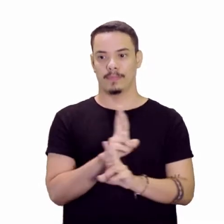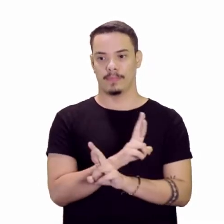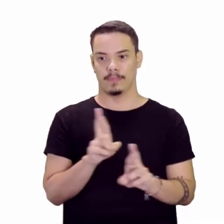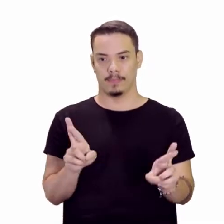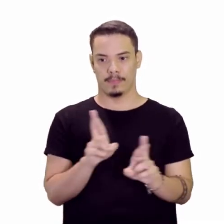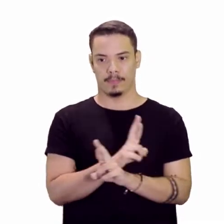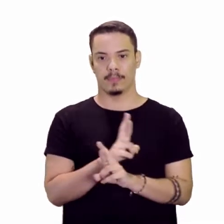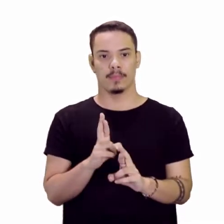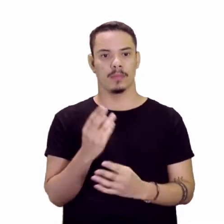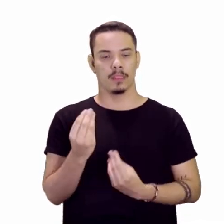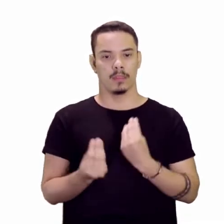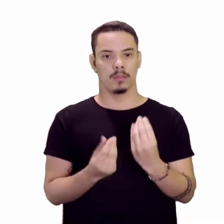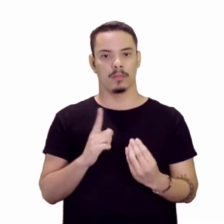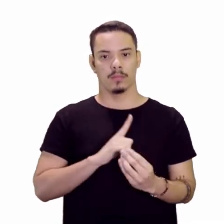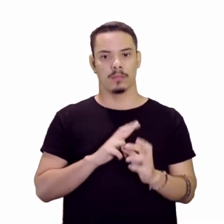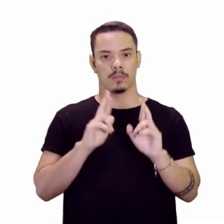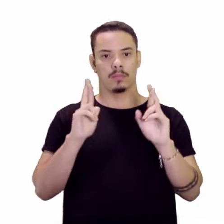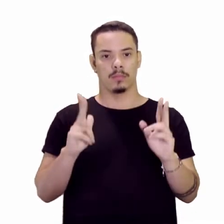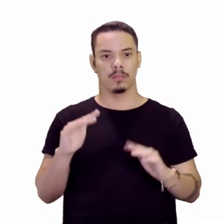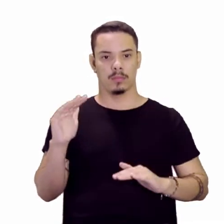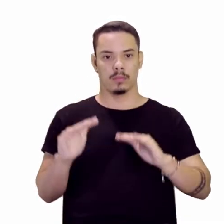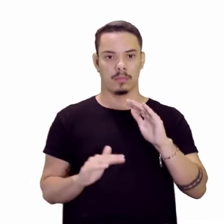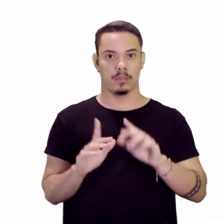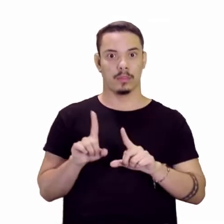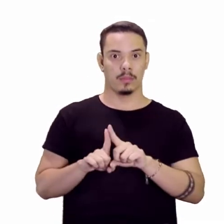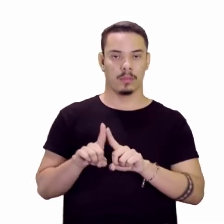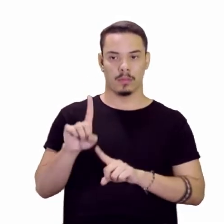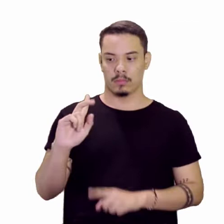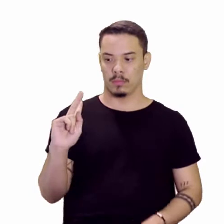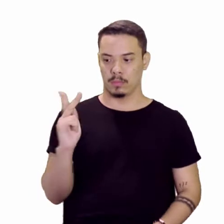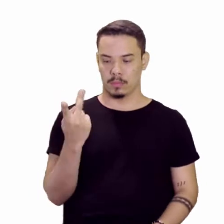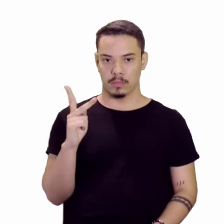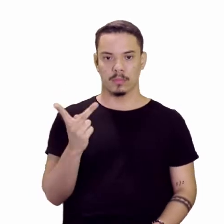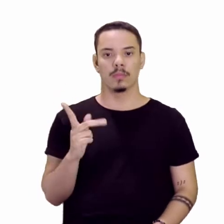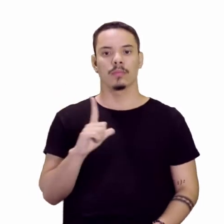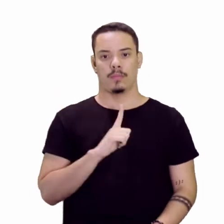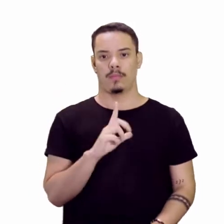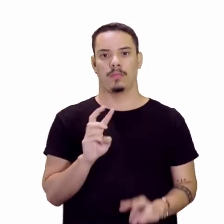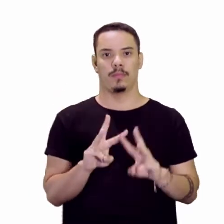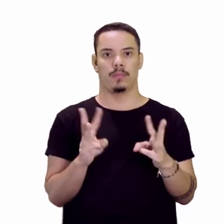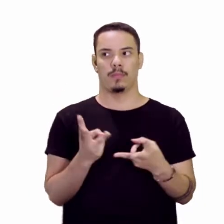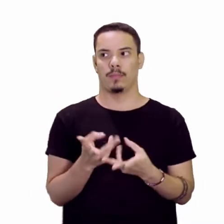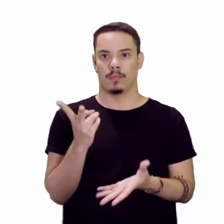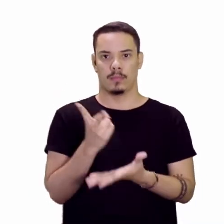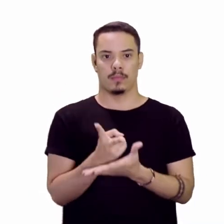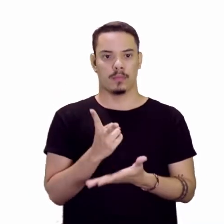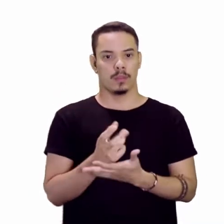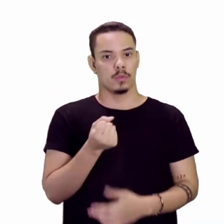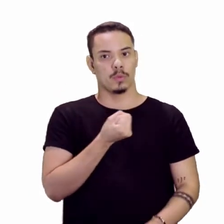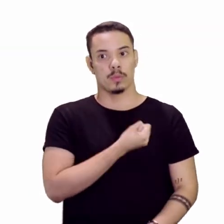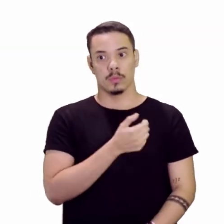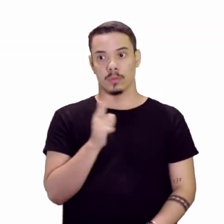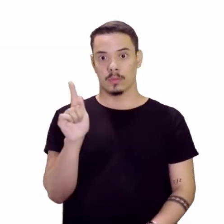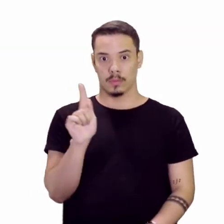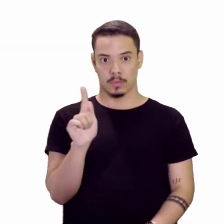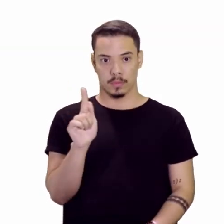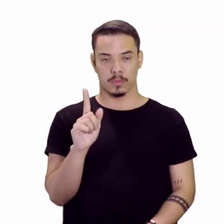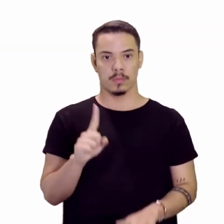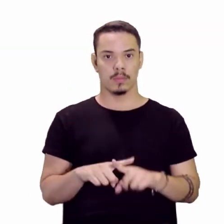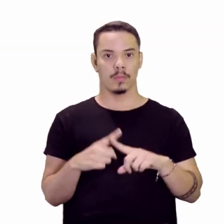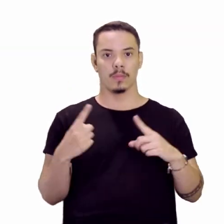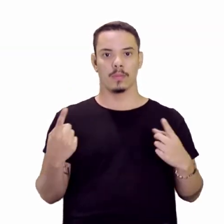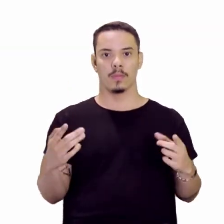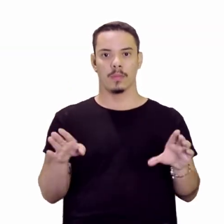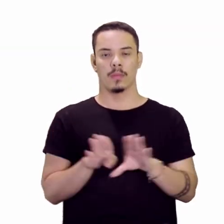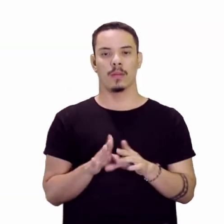está relacionada a diferença de nível de altura, né, Décio? Justamente. Você vai manter a massa, claro, e o valor de G vão ser constantes aqui. Então a